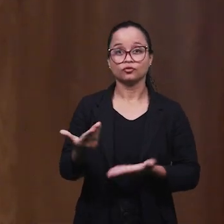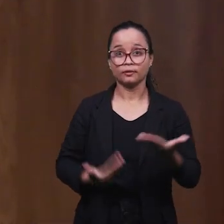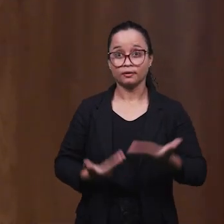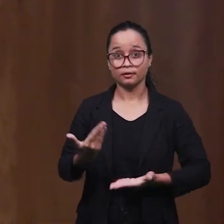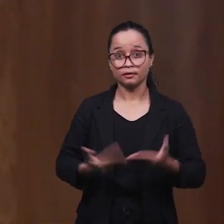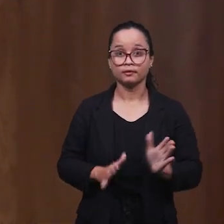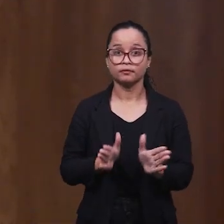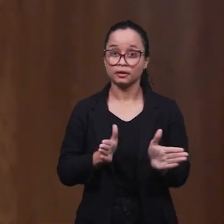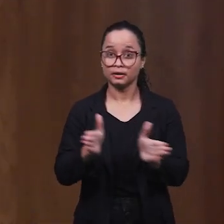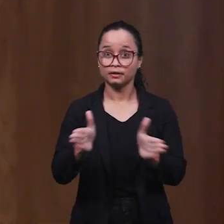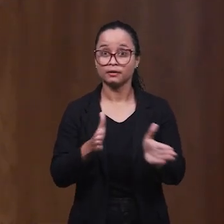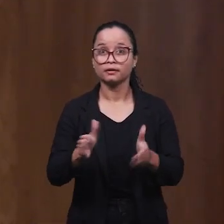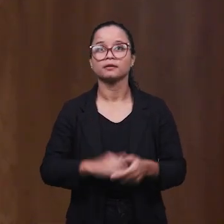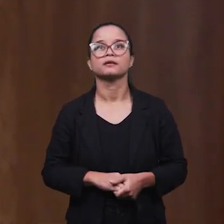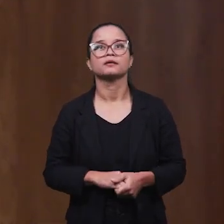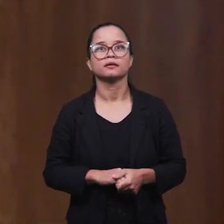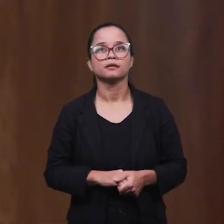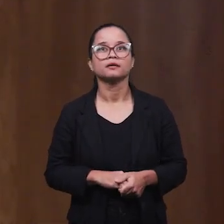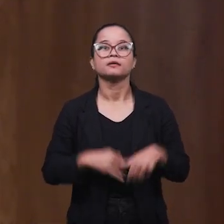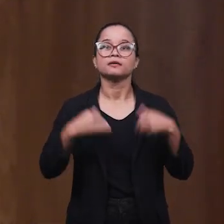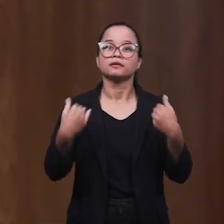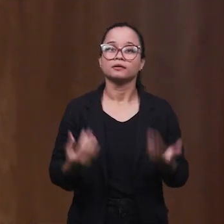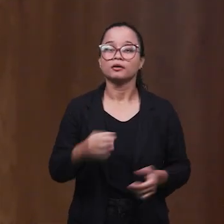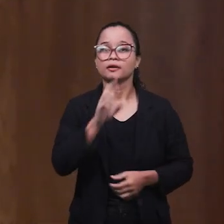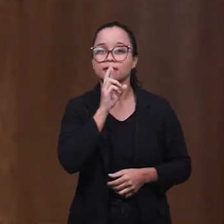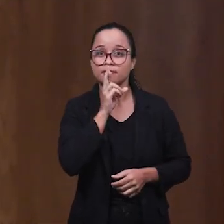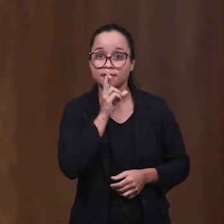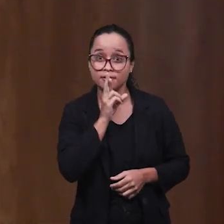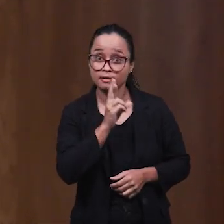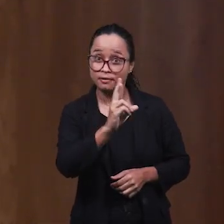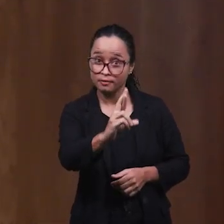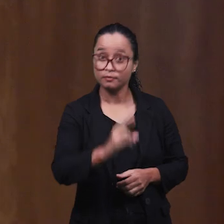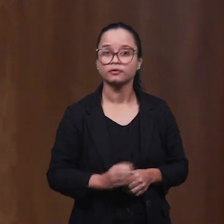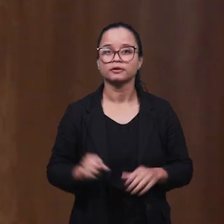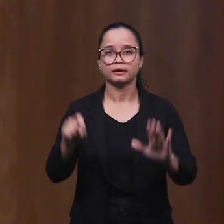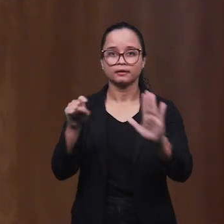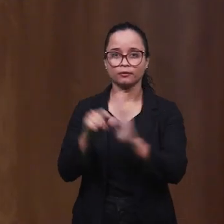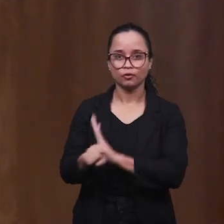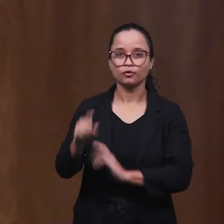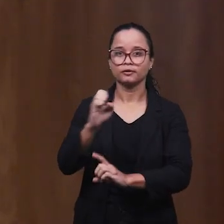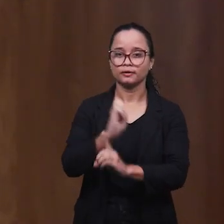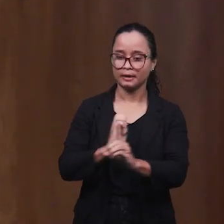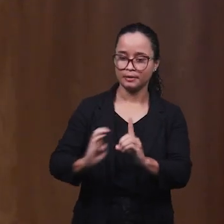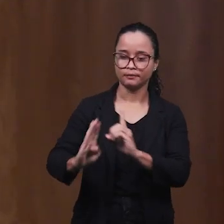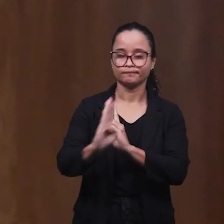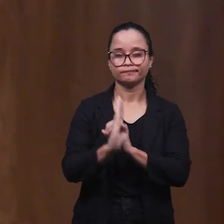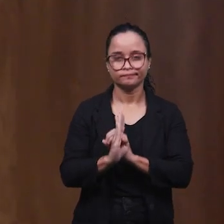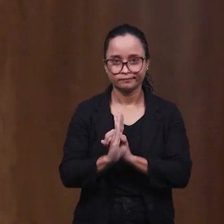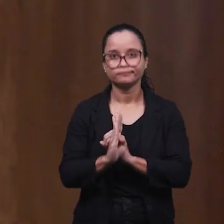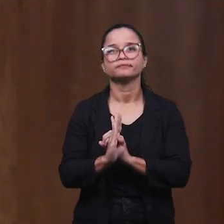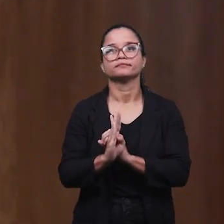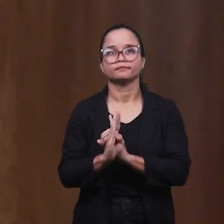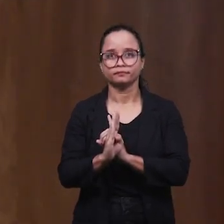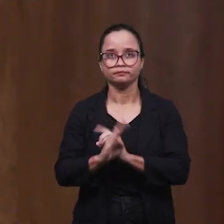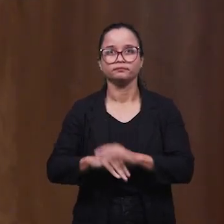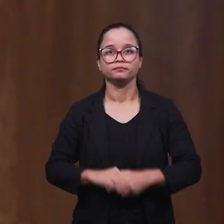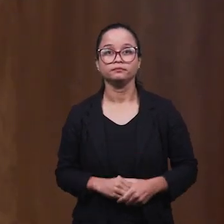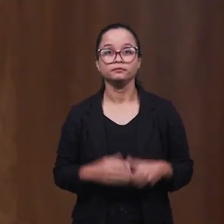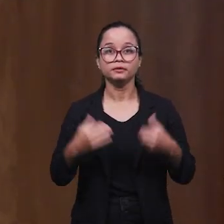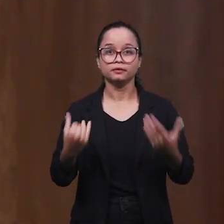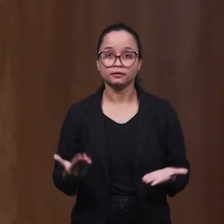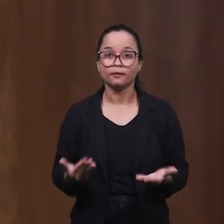da acessibilidade quanto às respostas das perguntas da Escola Bíblica Dominical. E